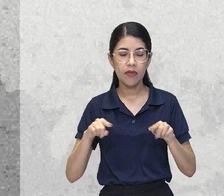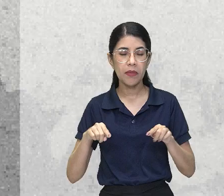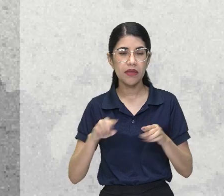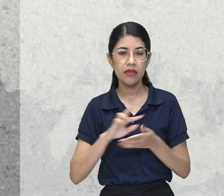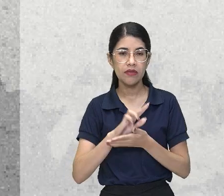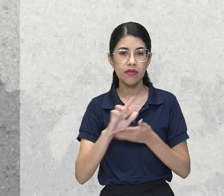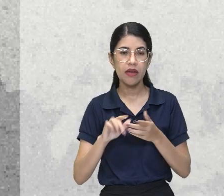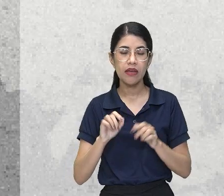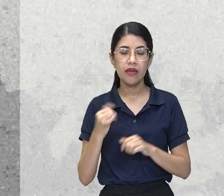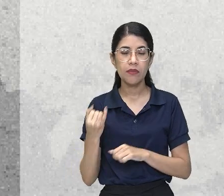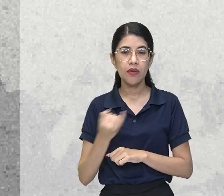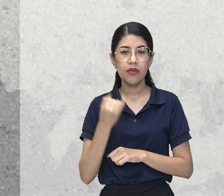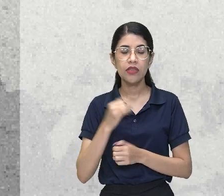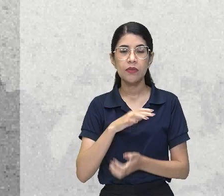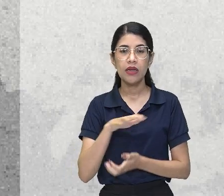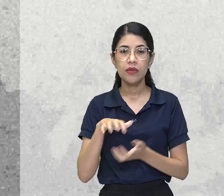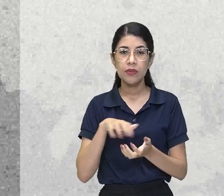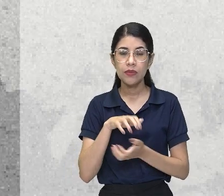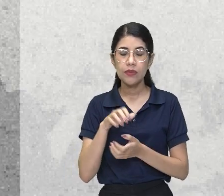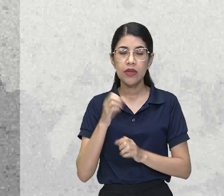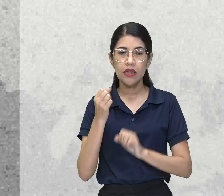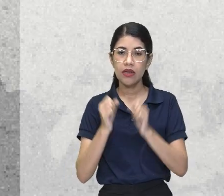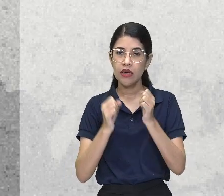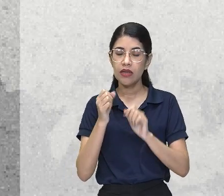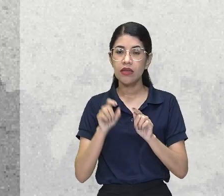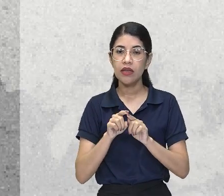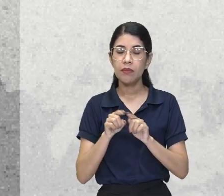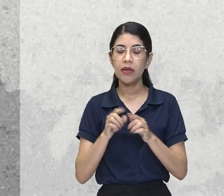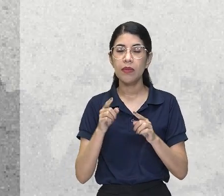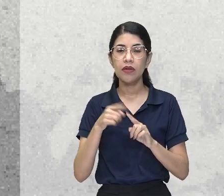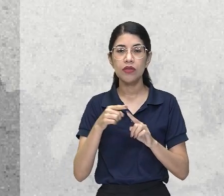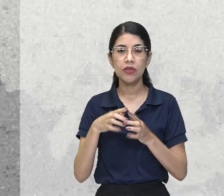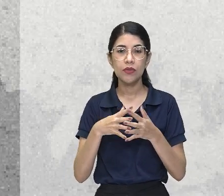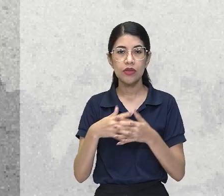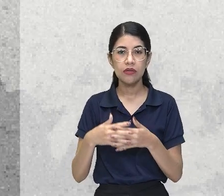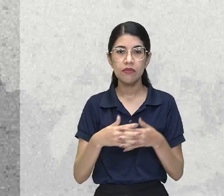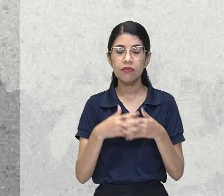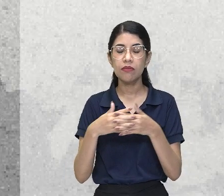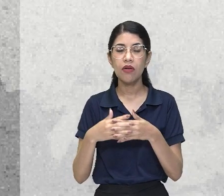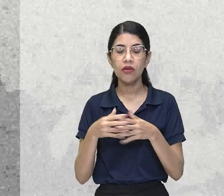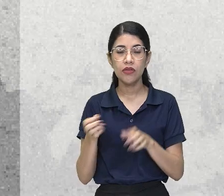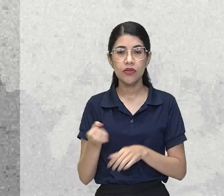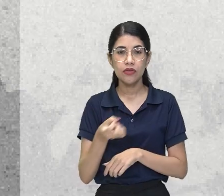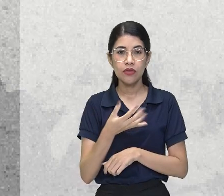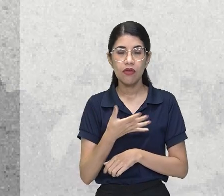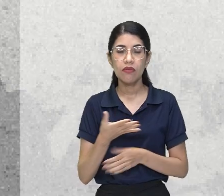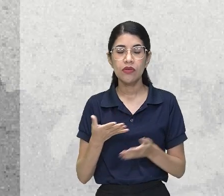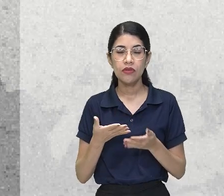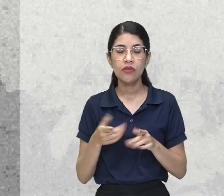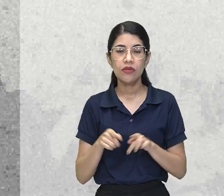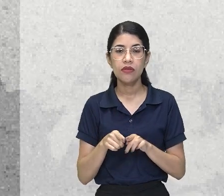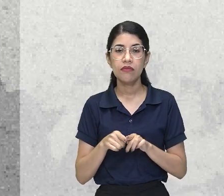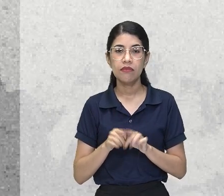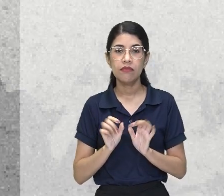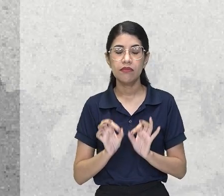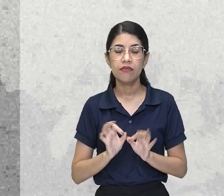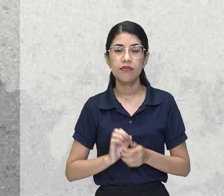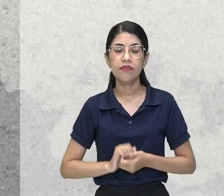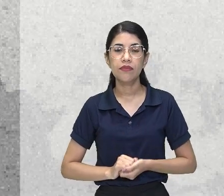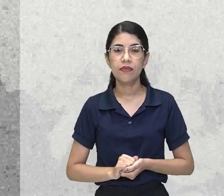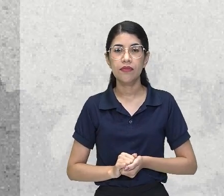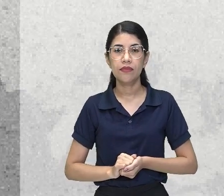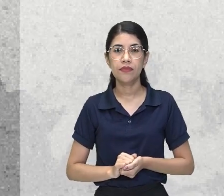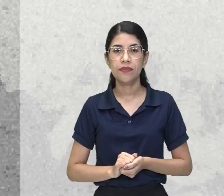para a industrialização e também para os meios de transportes mais modernos, certo? Muito